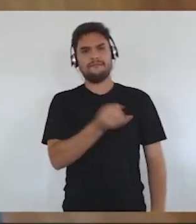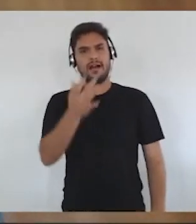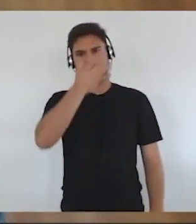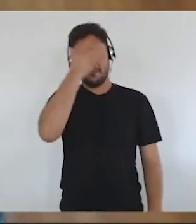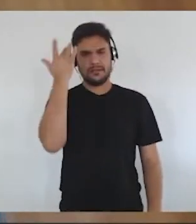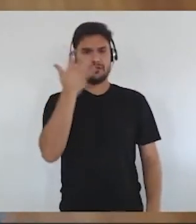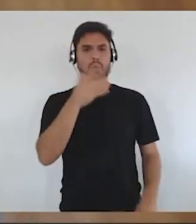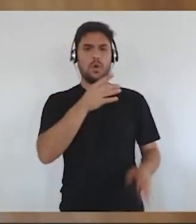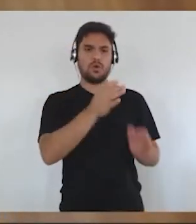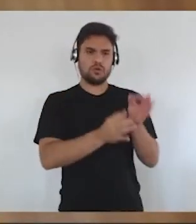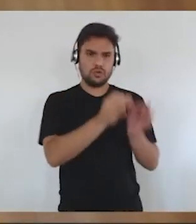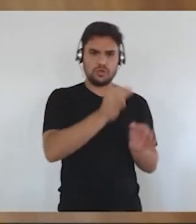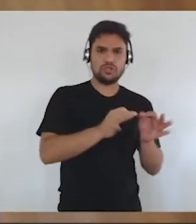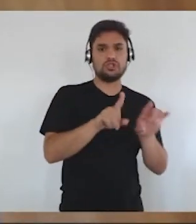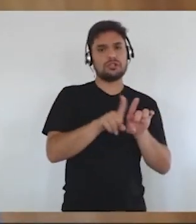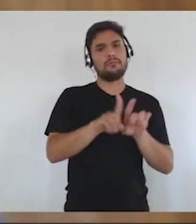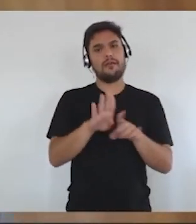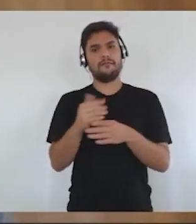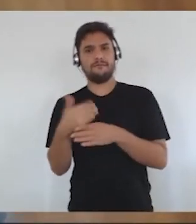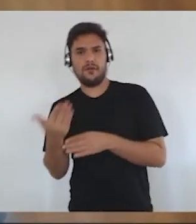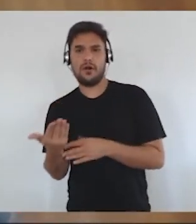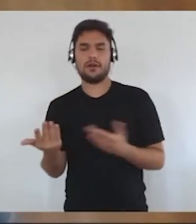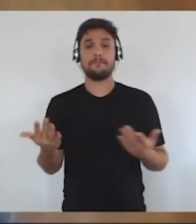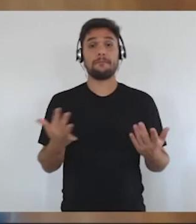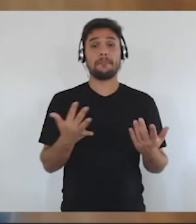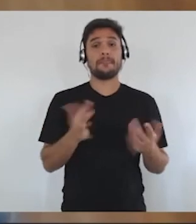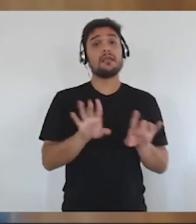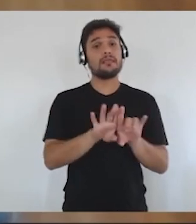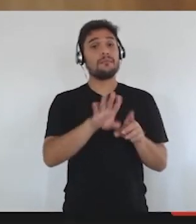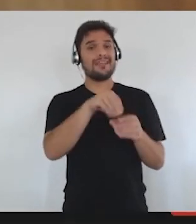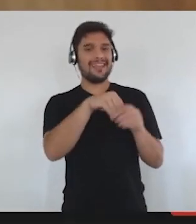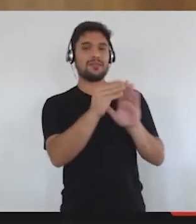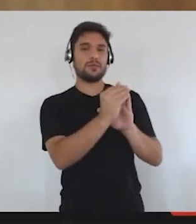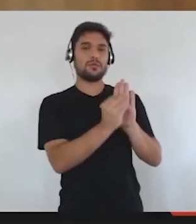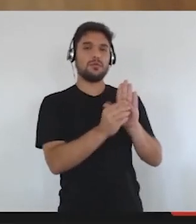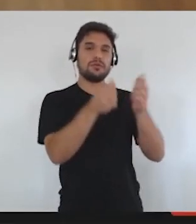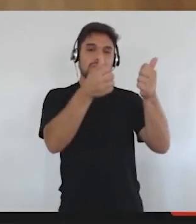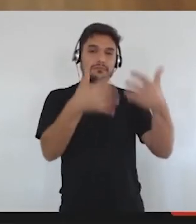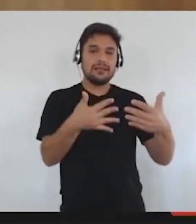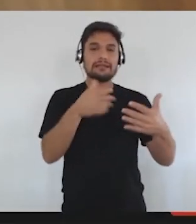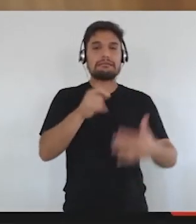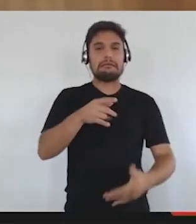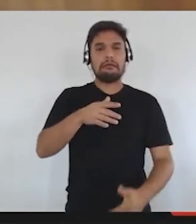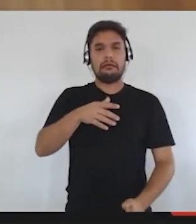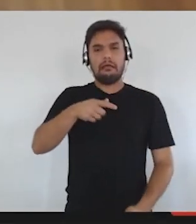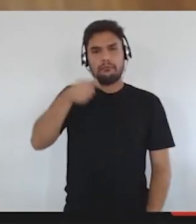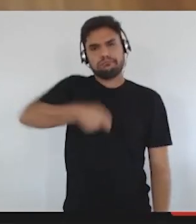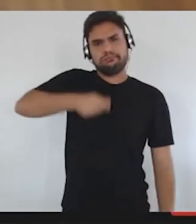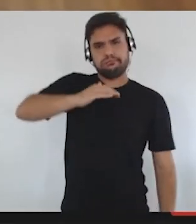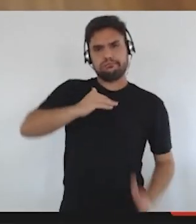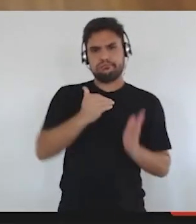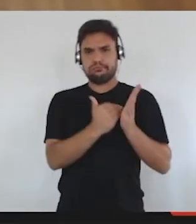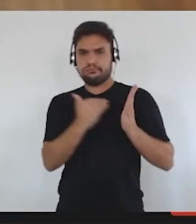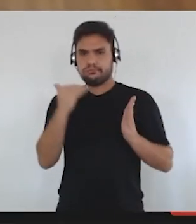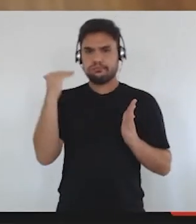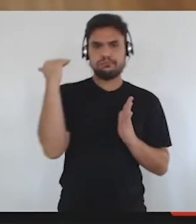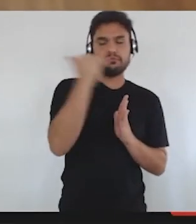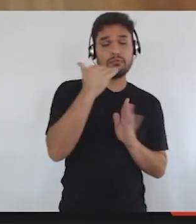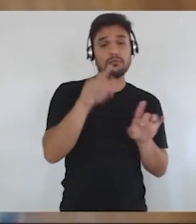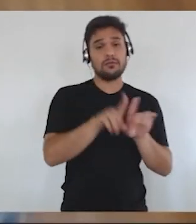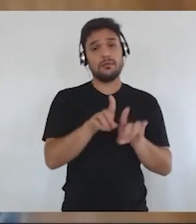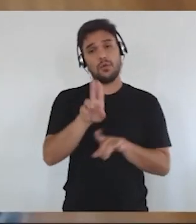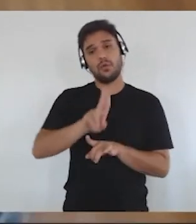funcionários, não só juízes e promotores, traz no seu bojo crimes de abuso de autoridade, inclusive alguns atinentes ao exercício da